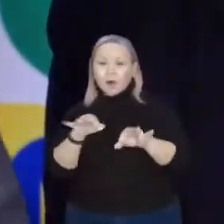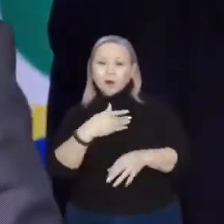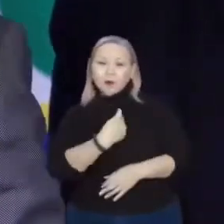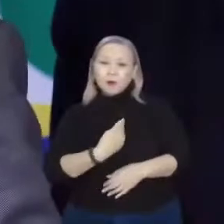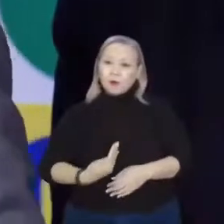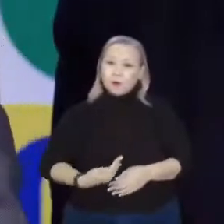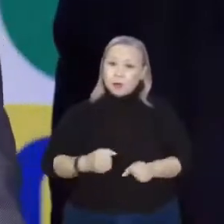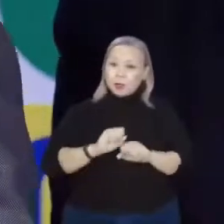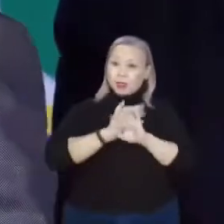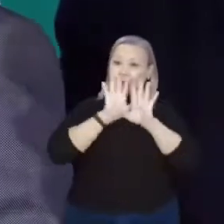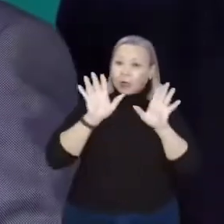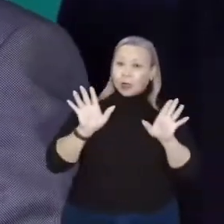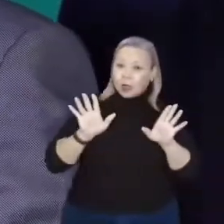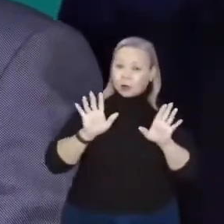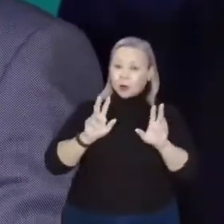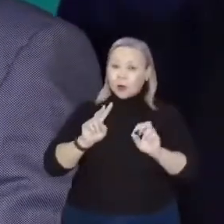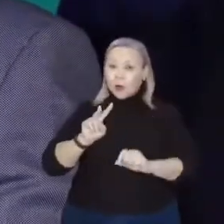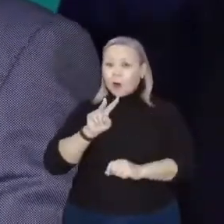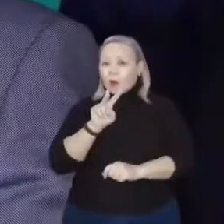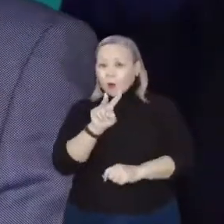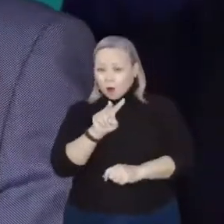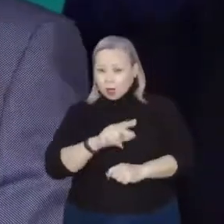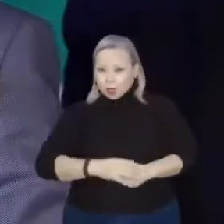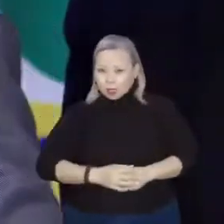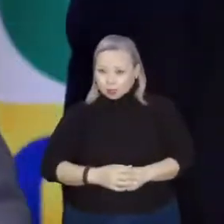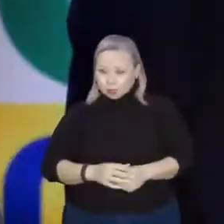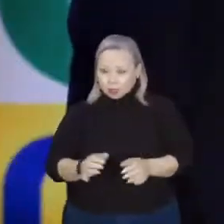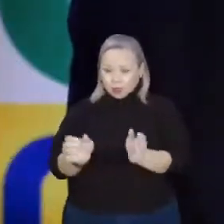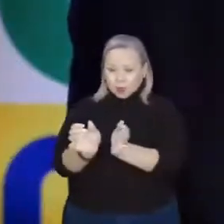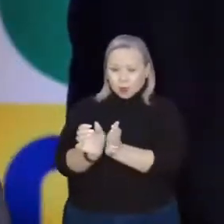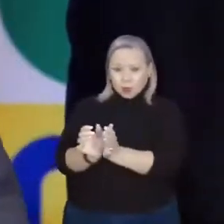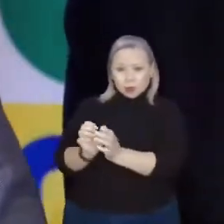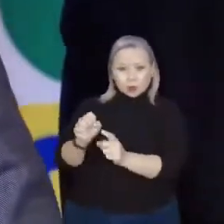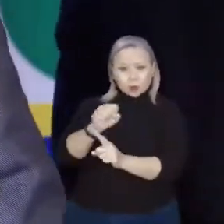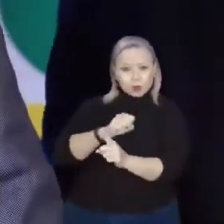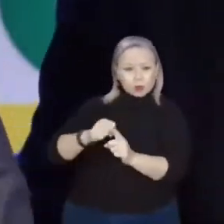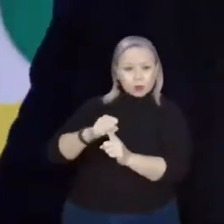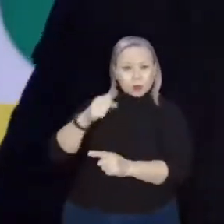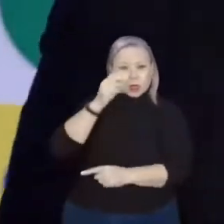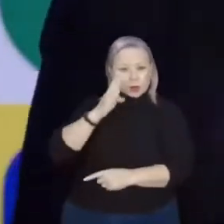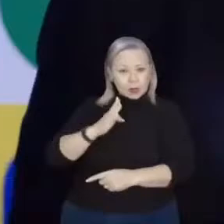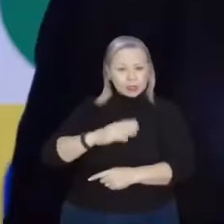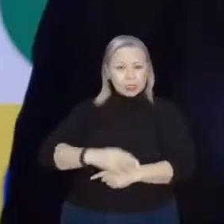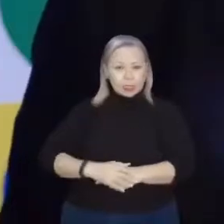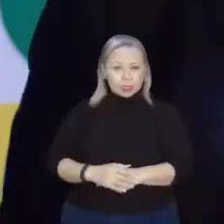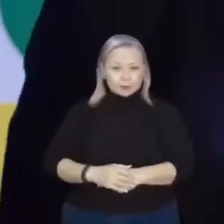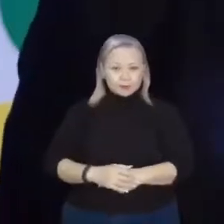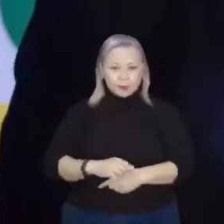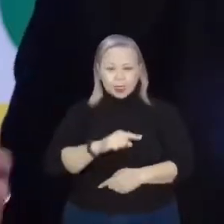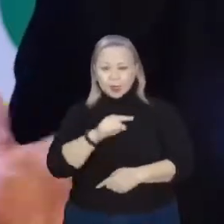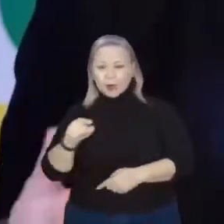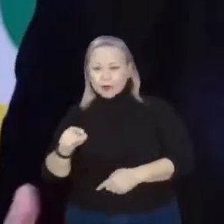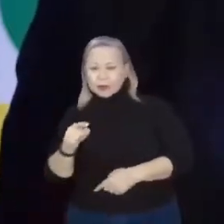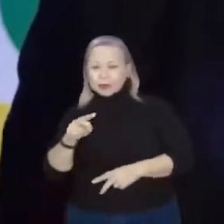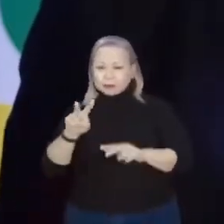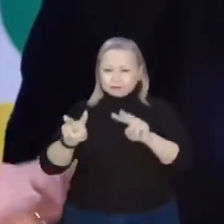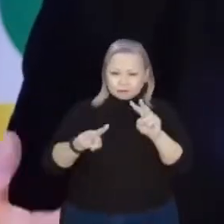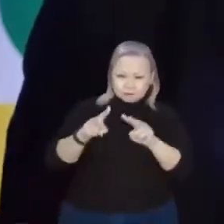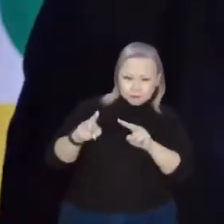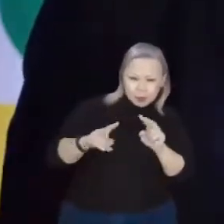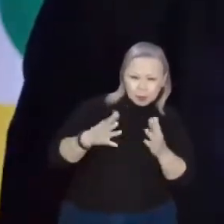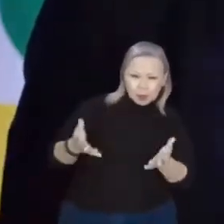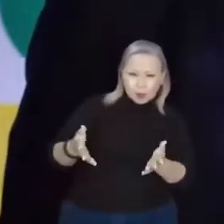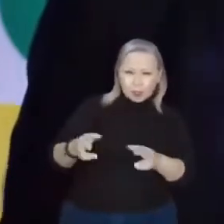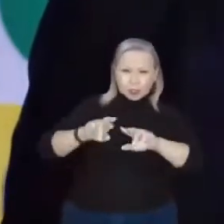obviamente que olhando, sabe, o conjunto da sociedade brasileira, você fica olhando a mega diversidade